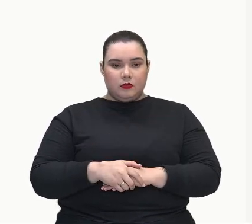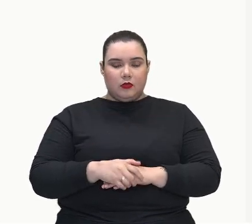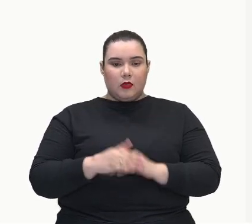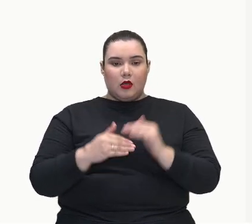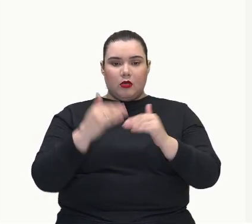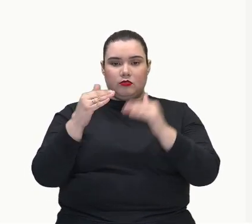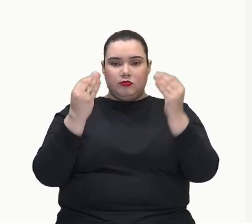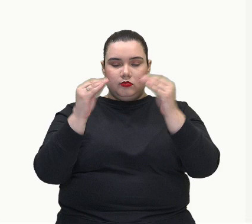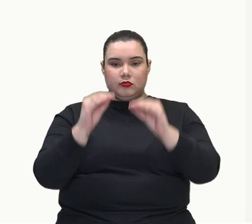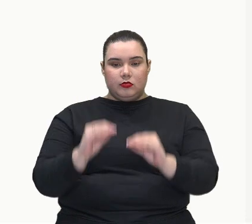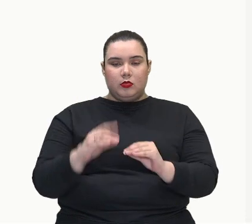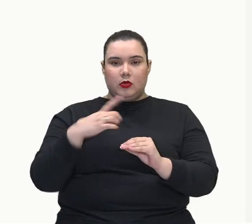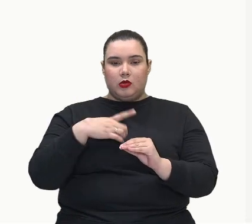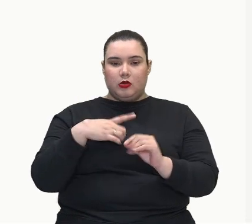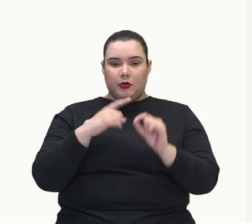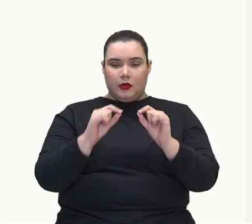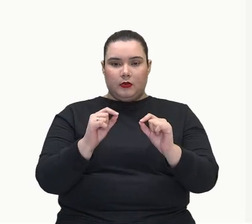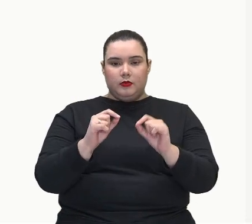que a gente tem?